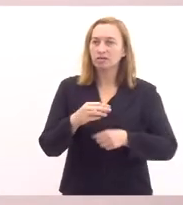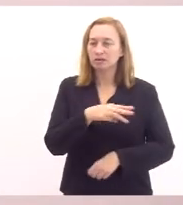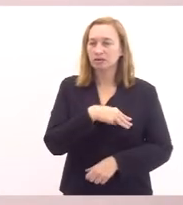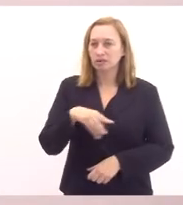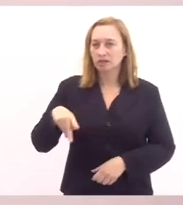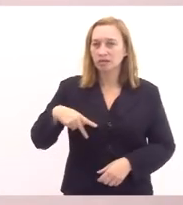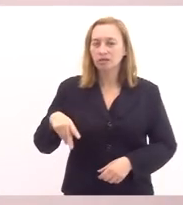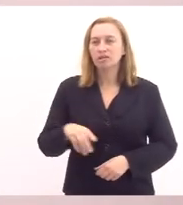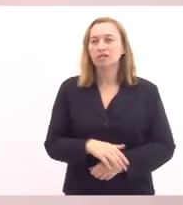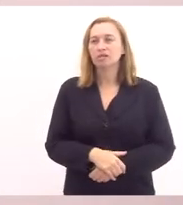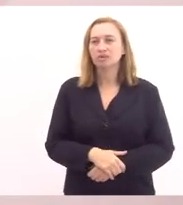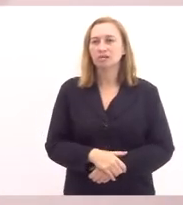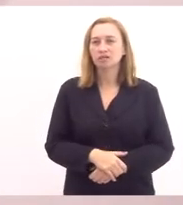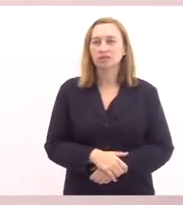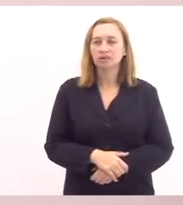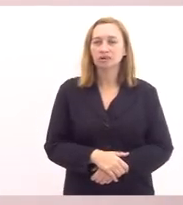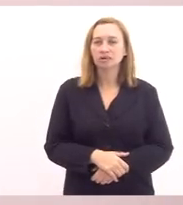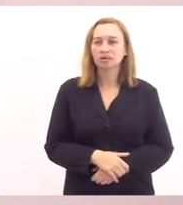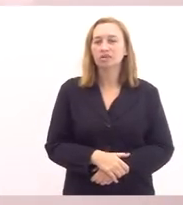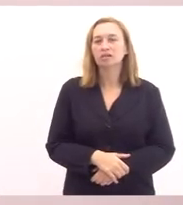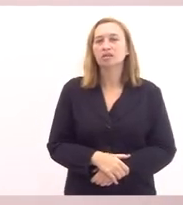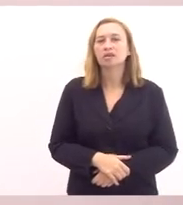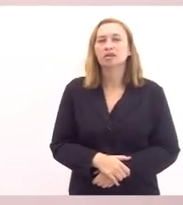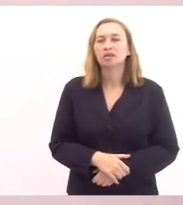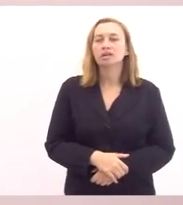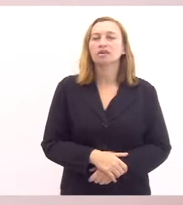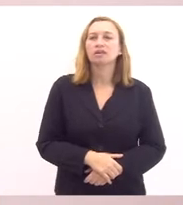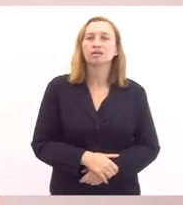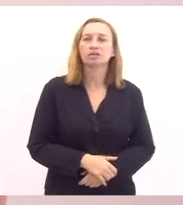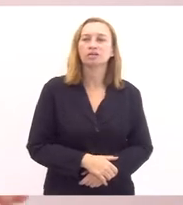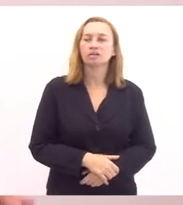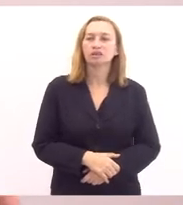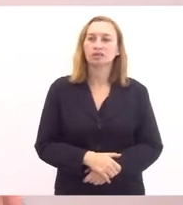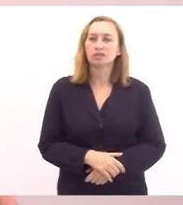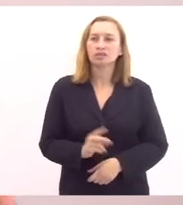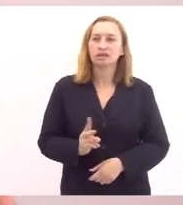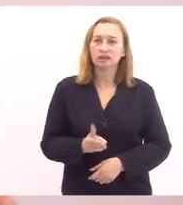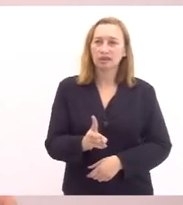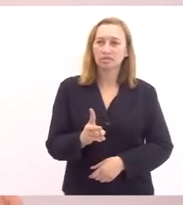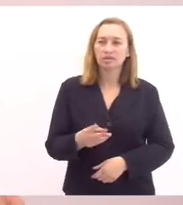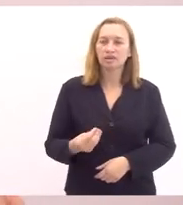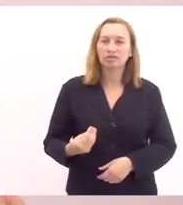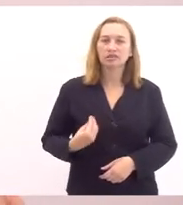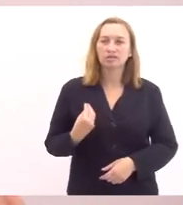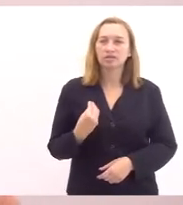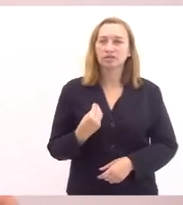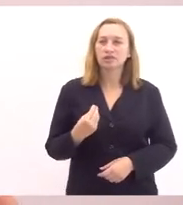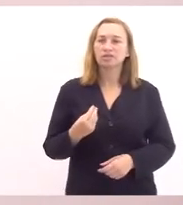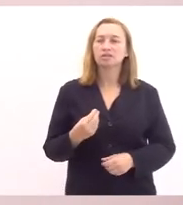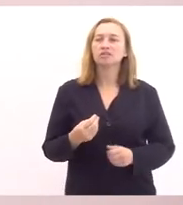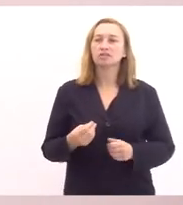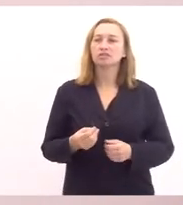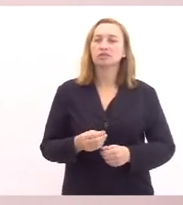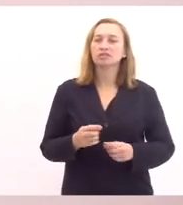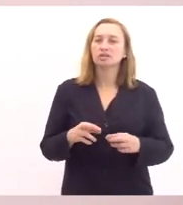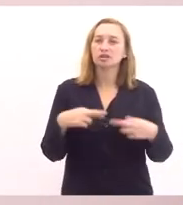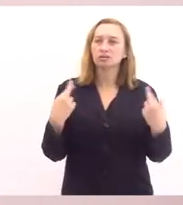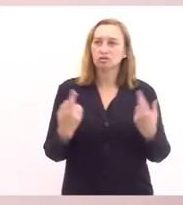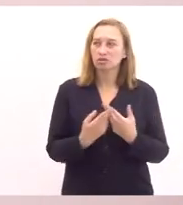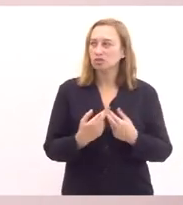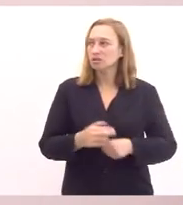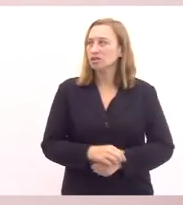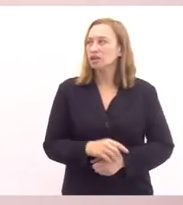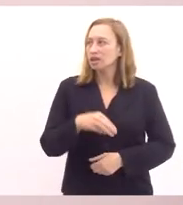Ministério Público cal saúde mprj também sempre presente participante também